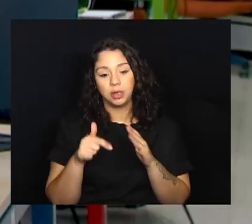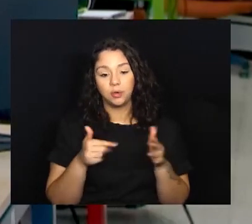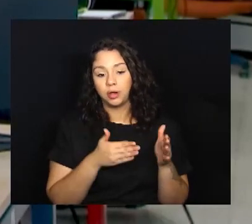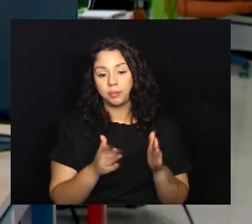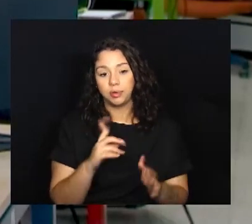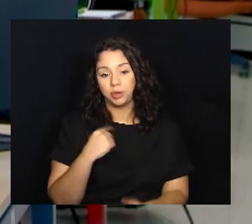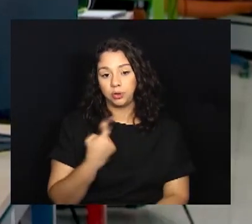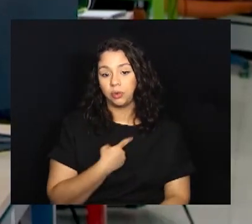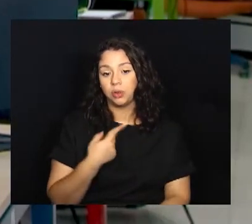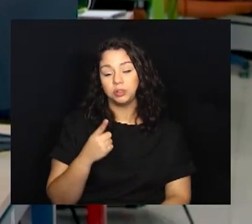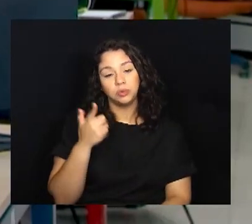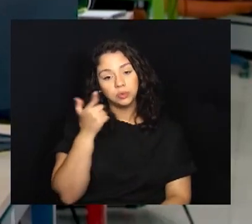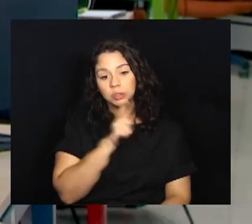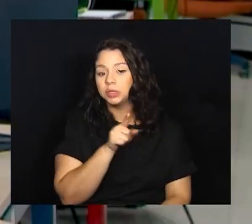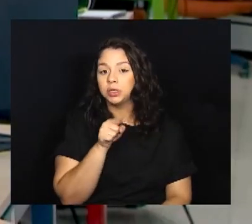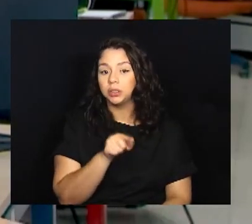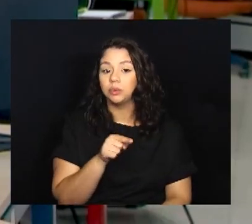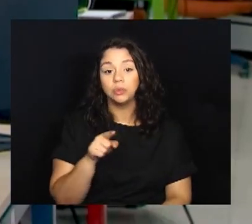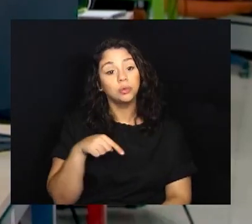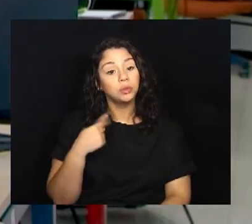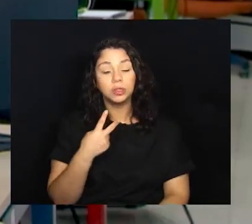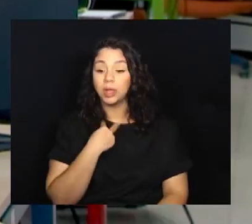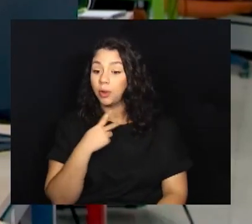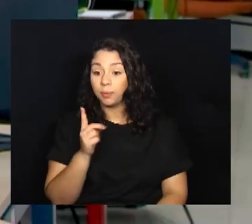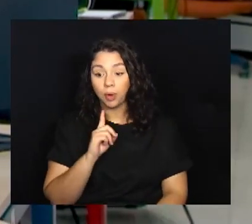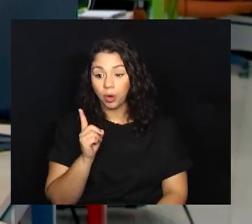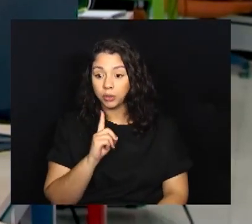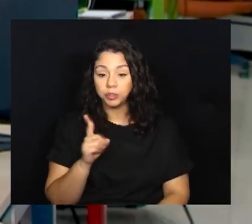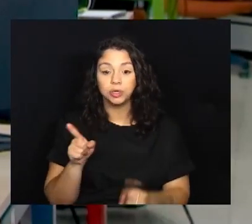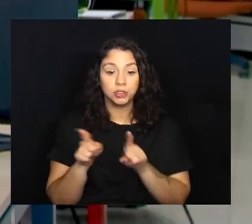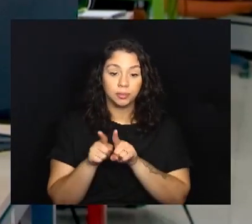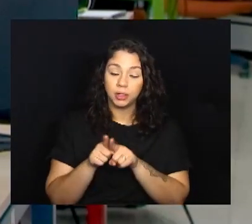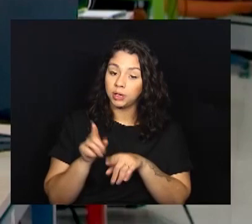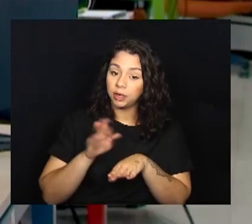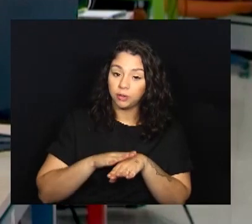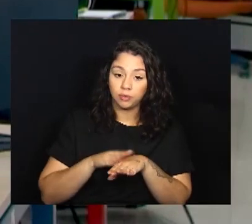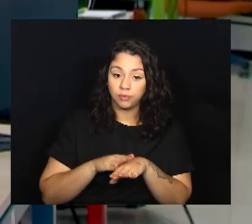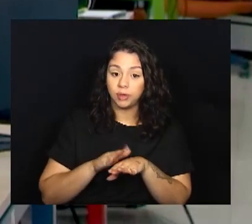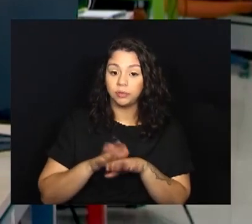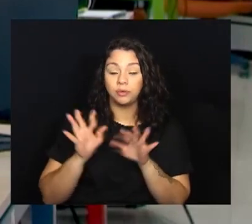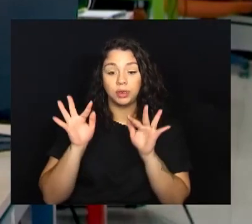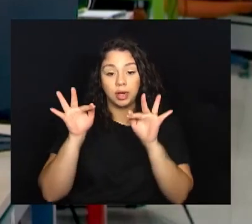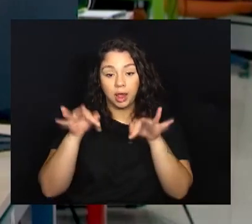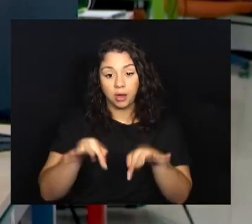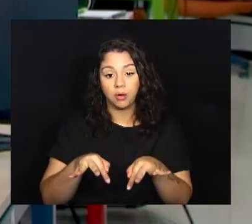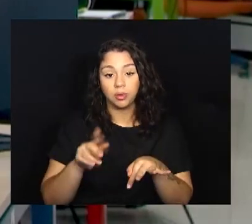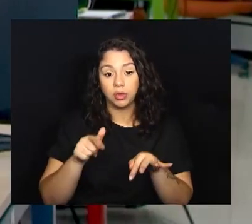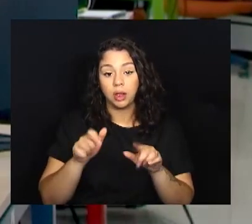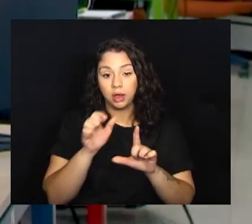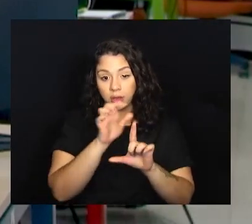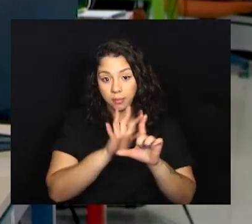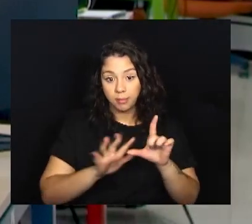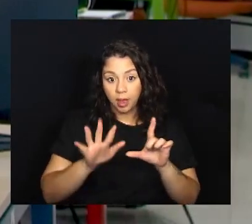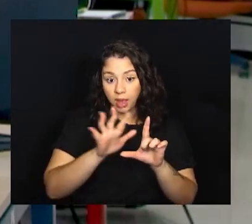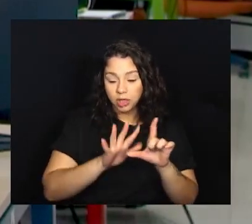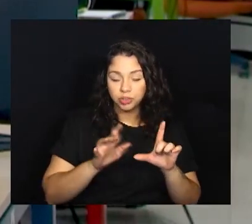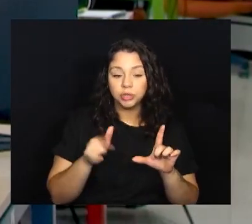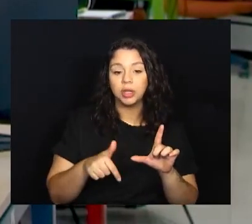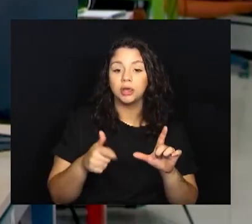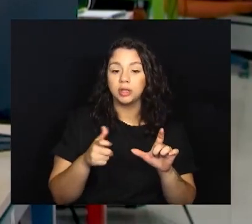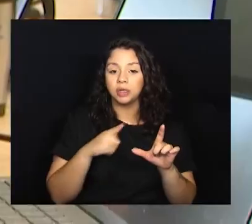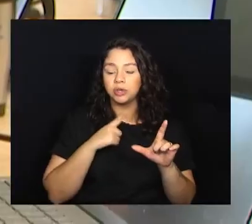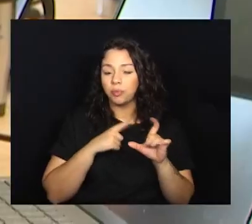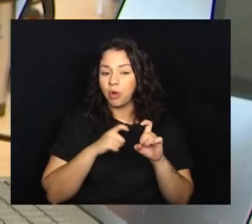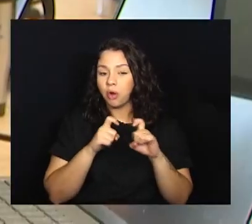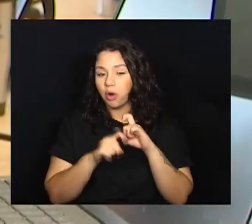A gente não pode e a gente não faz o teste no dado final, e o dado final, estou dizendo, na imagem que tem esse tipo de abuso. Quem faz